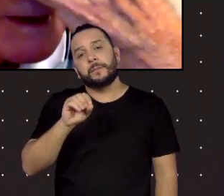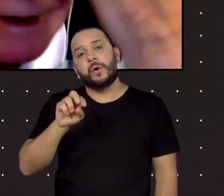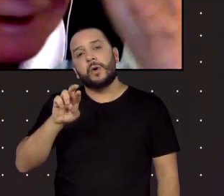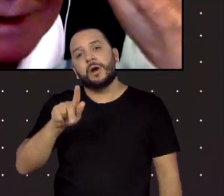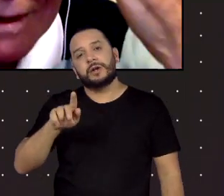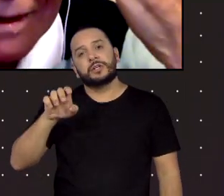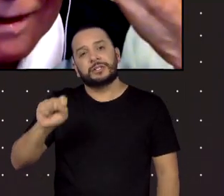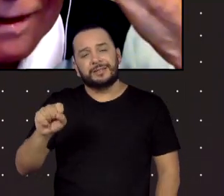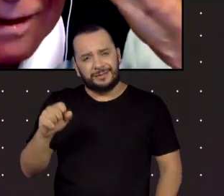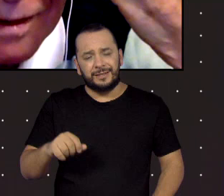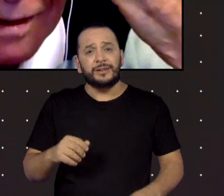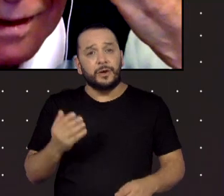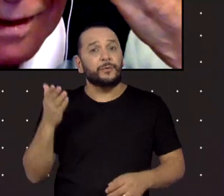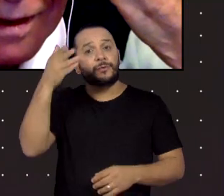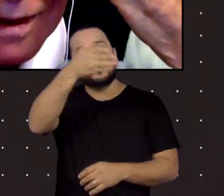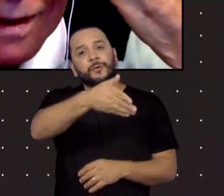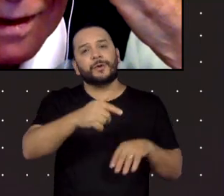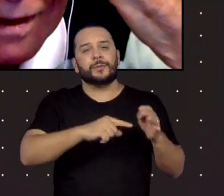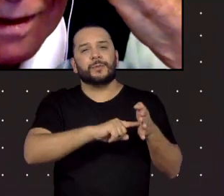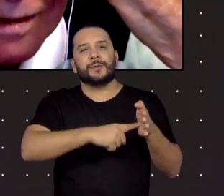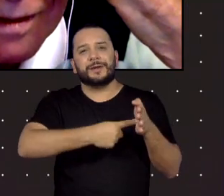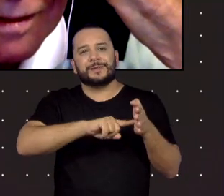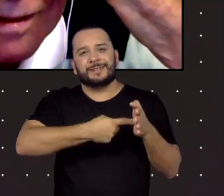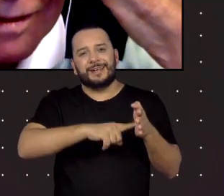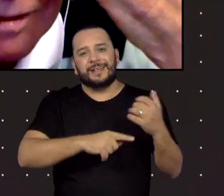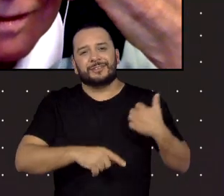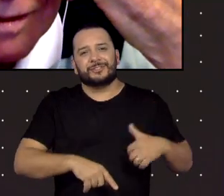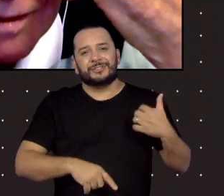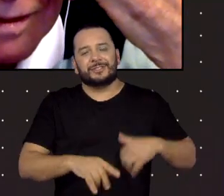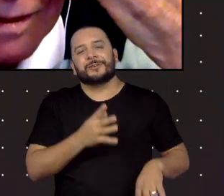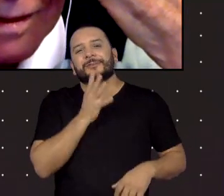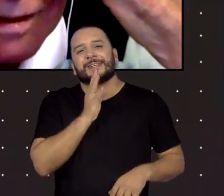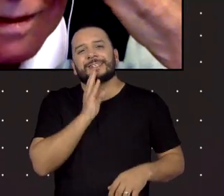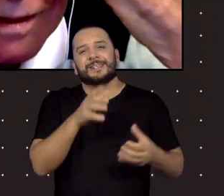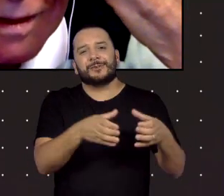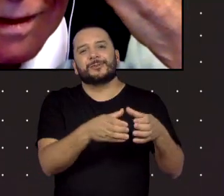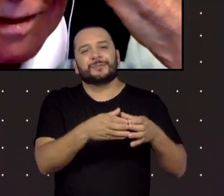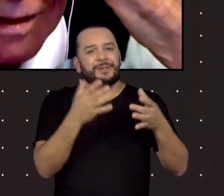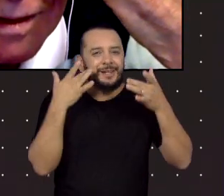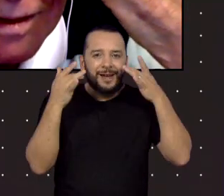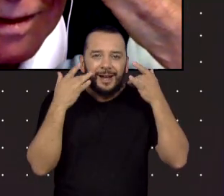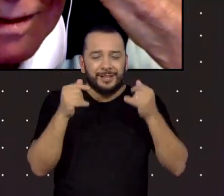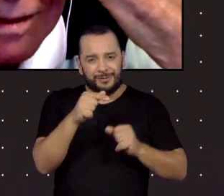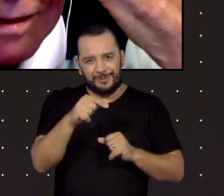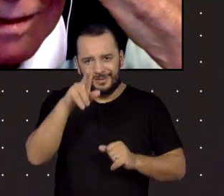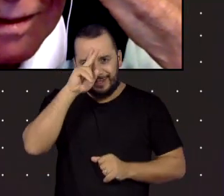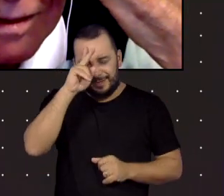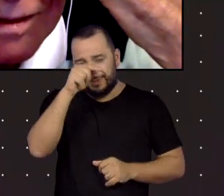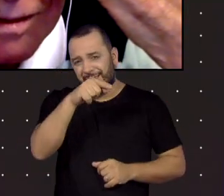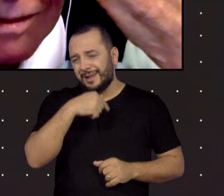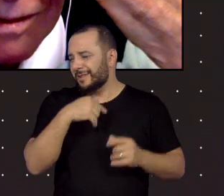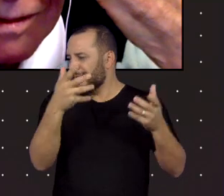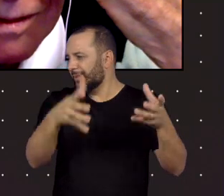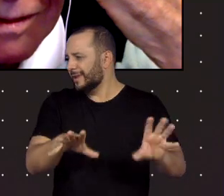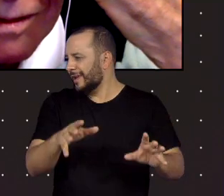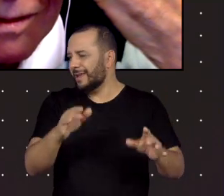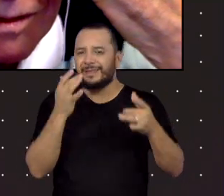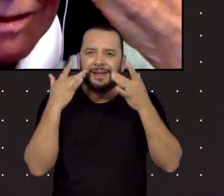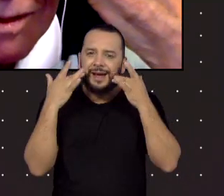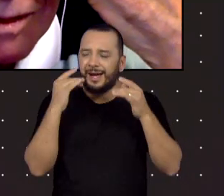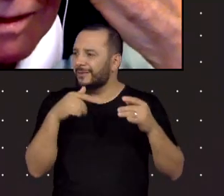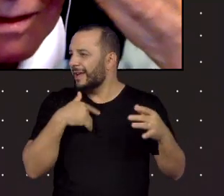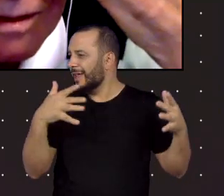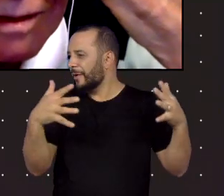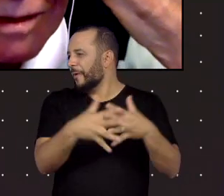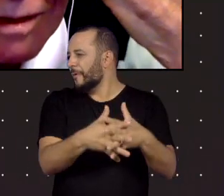a companheira do Borges, a Maria Kodama. E Kodama fez de tudo para proibir o espetáculo, ela complicou todas